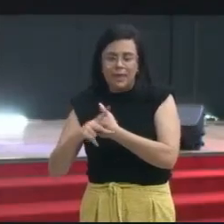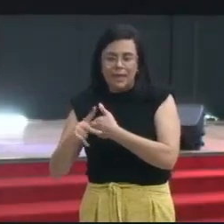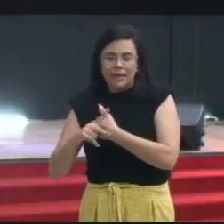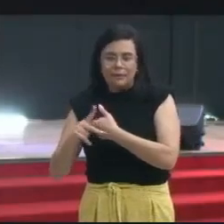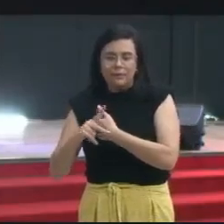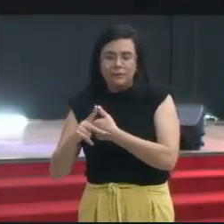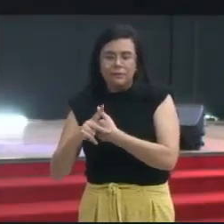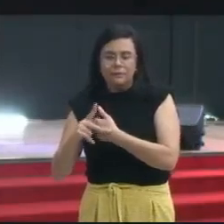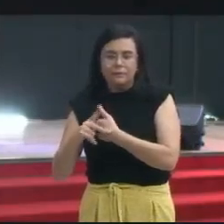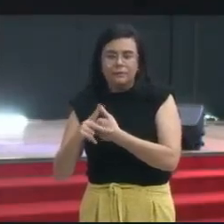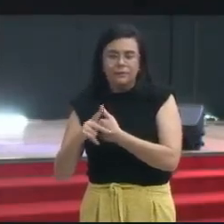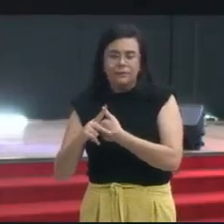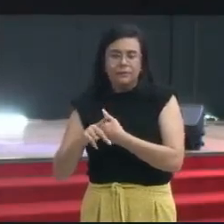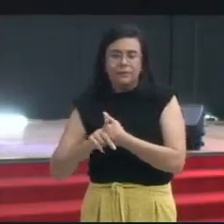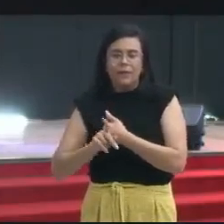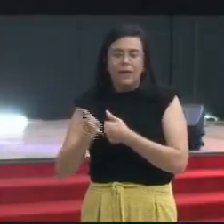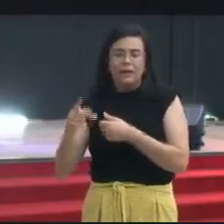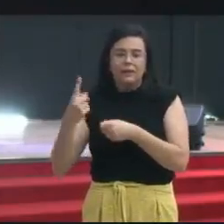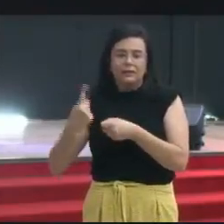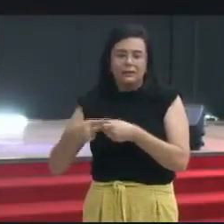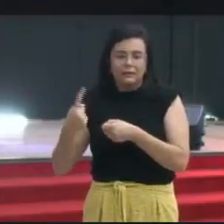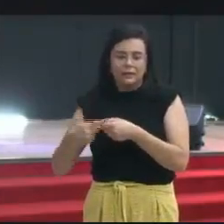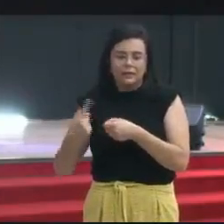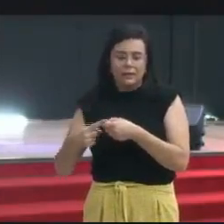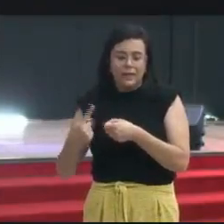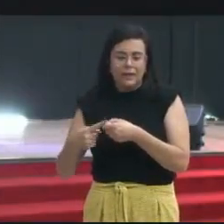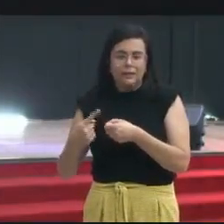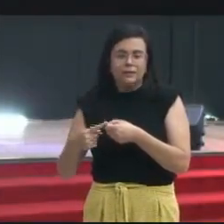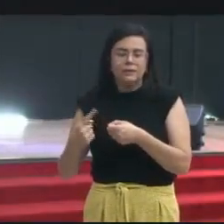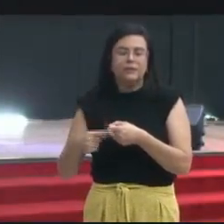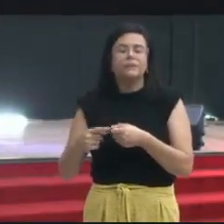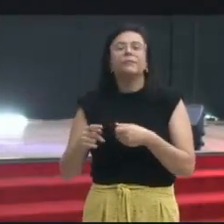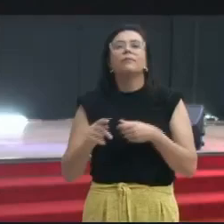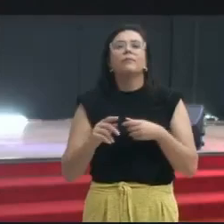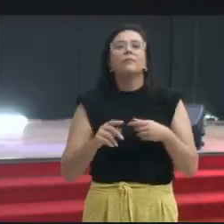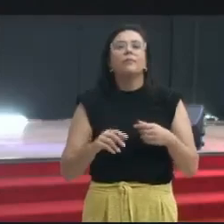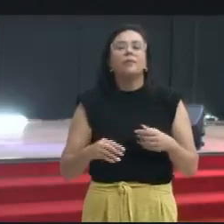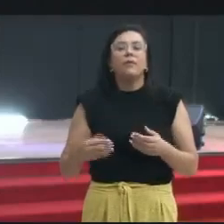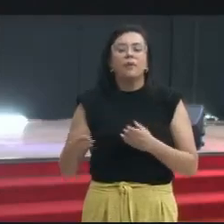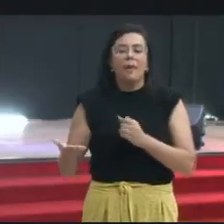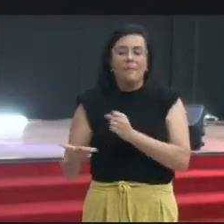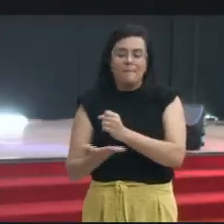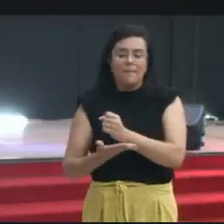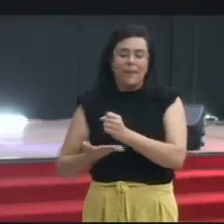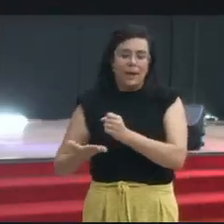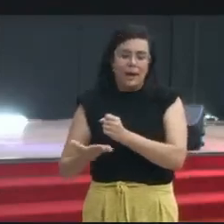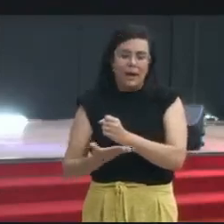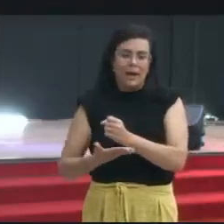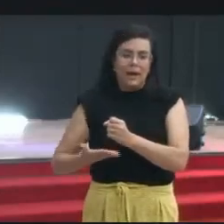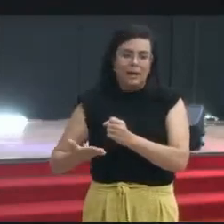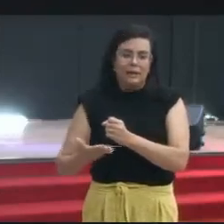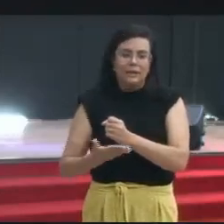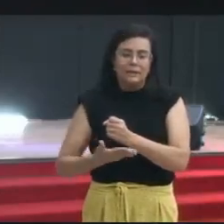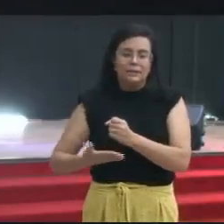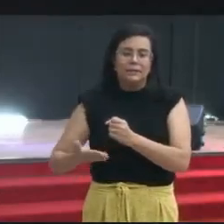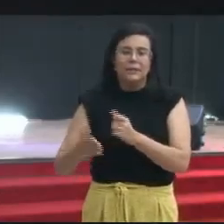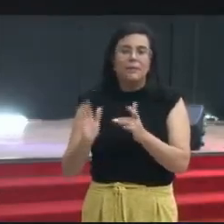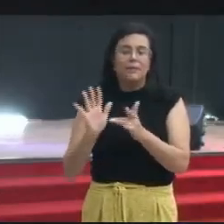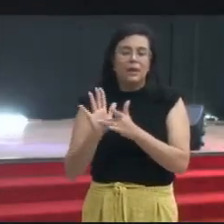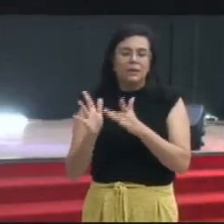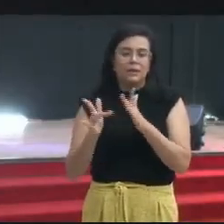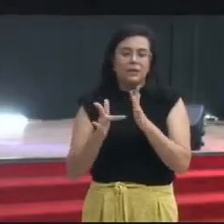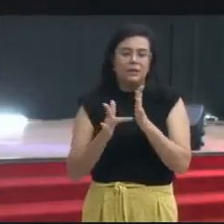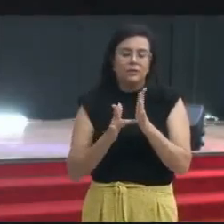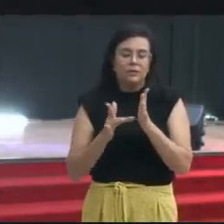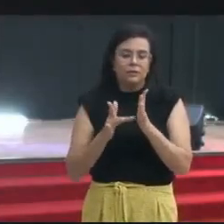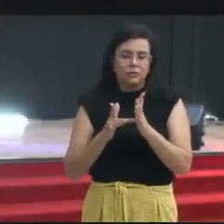de Pedro em Cafarnaum foi uma base do ministério de Jesus. Ele ia para a casa de Pedro e